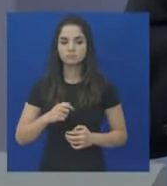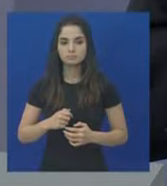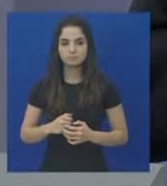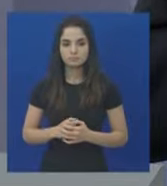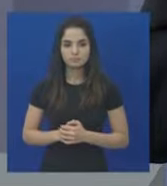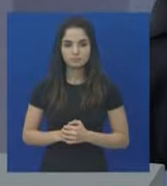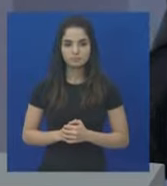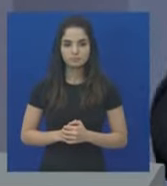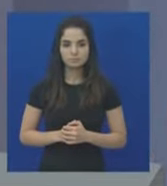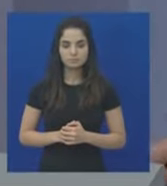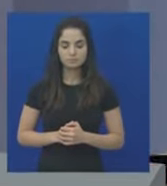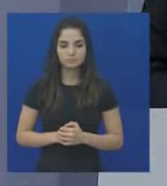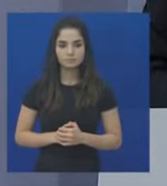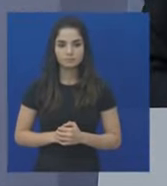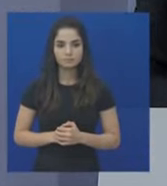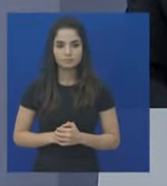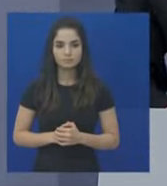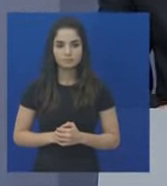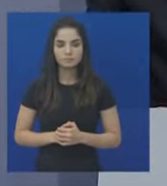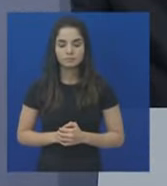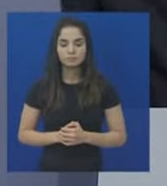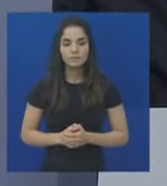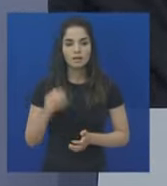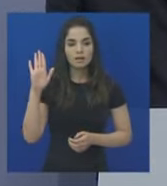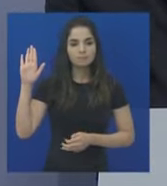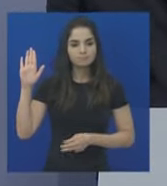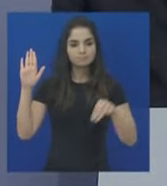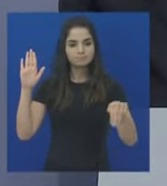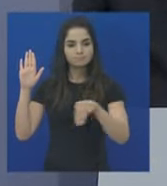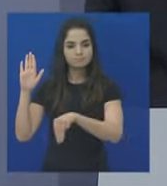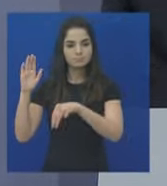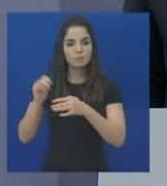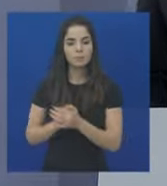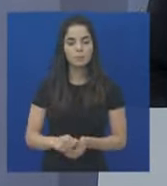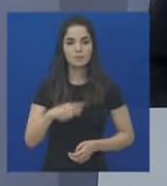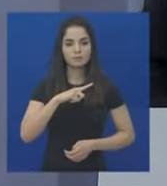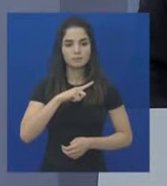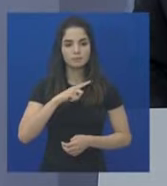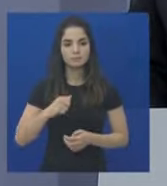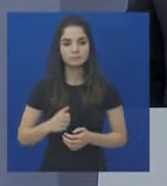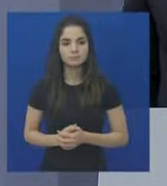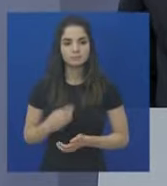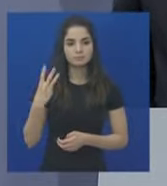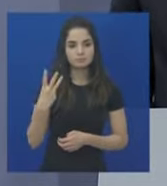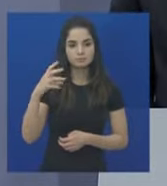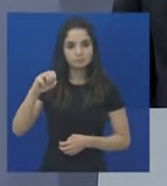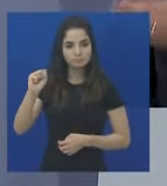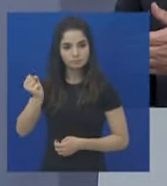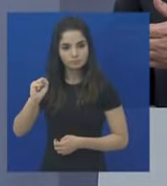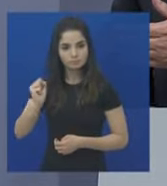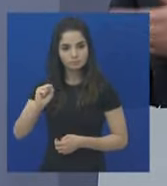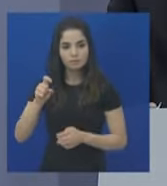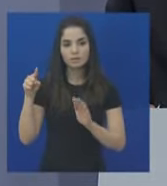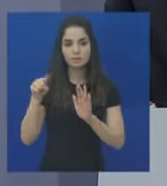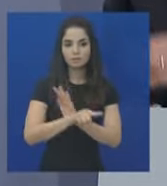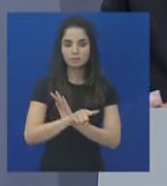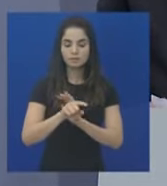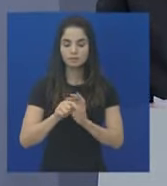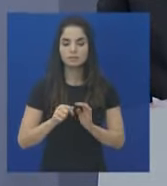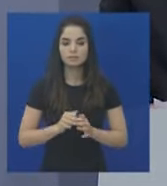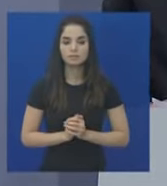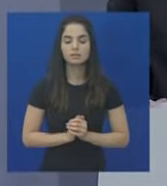candidato Marquinhos Mendes. Candidato, o senhor tem 30 segundos para a sua pergunta